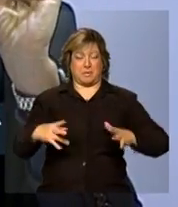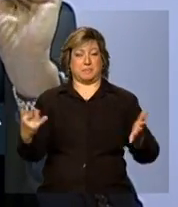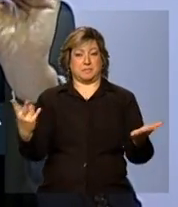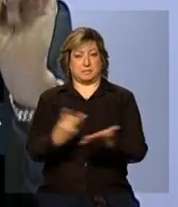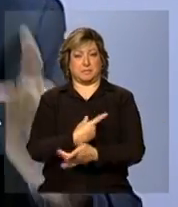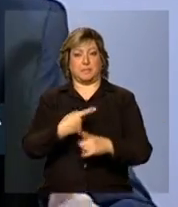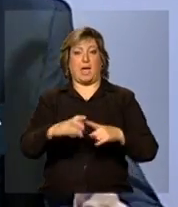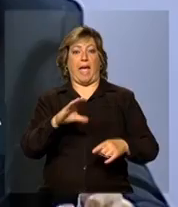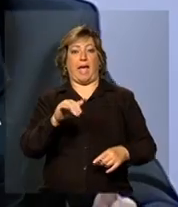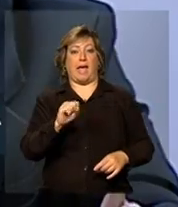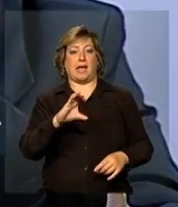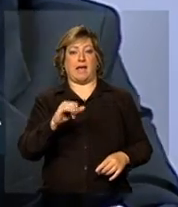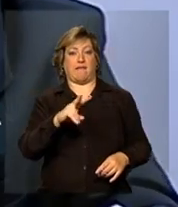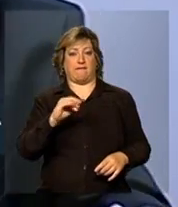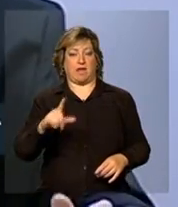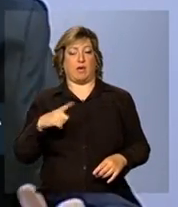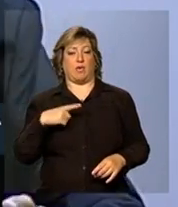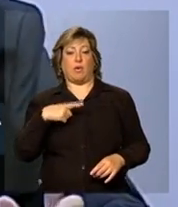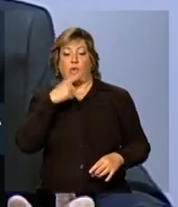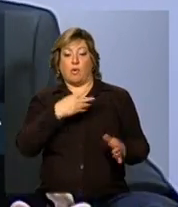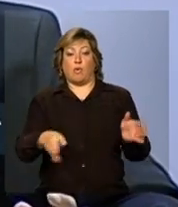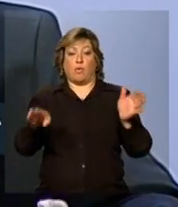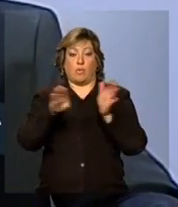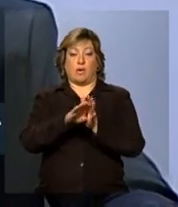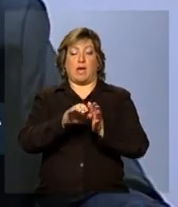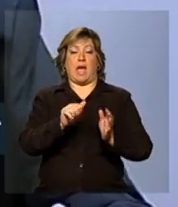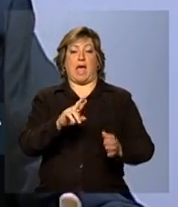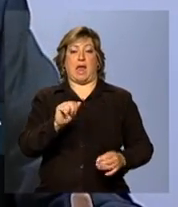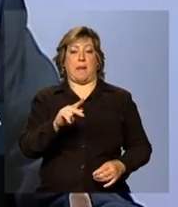de Cascavel, nem foram pousar em Garapuava.